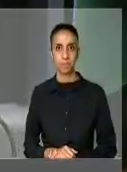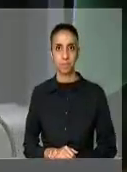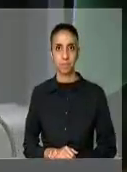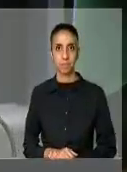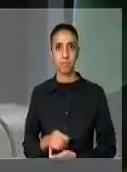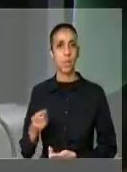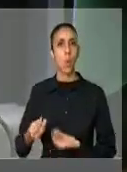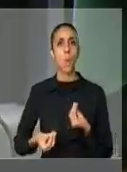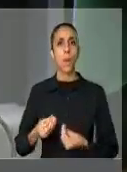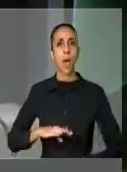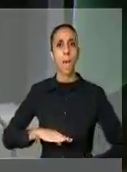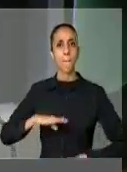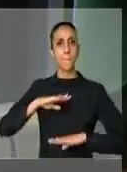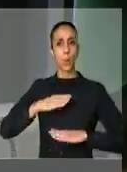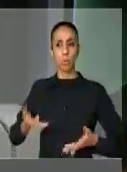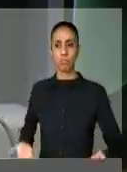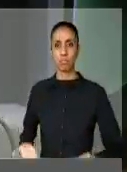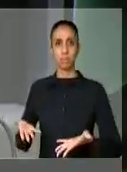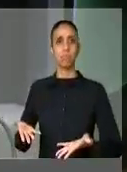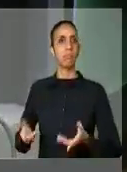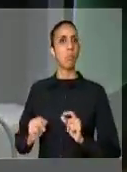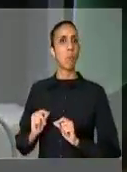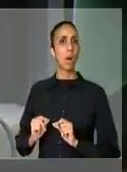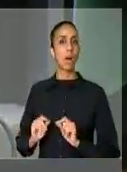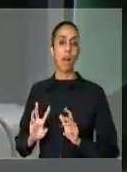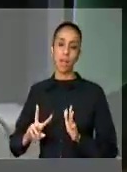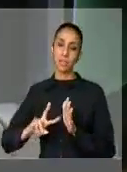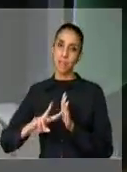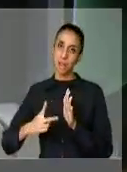esse empoderamento? É fazer com que